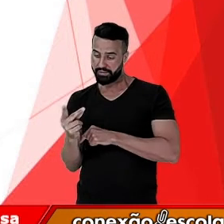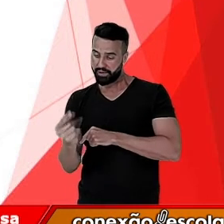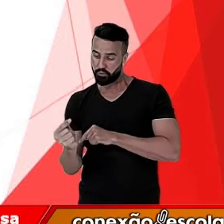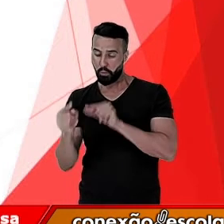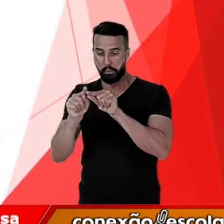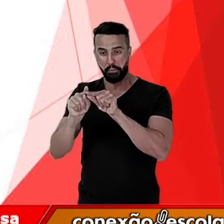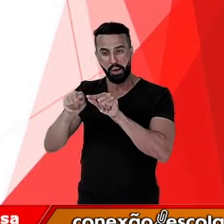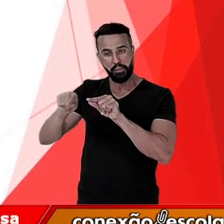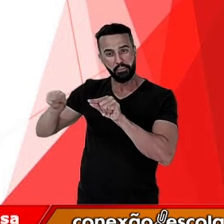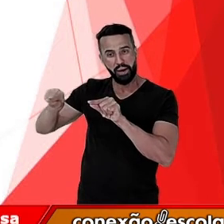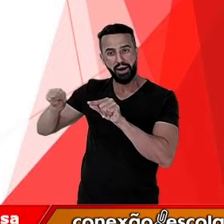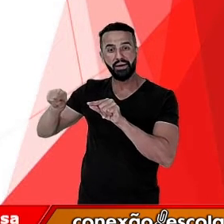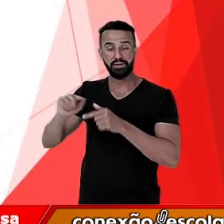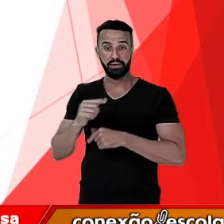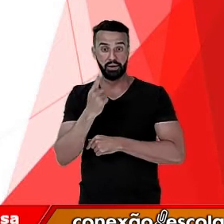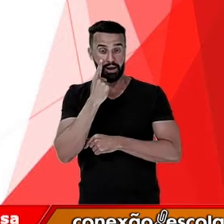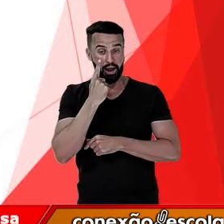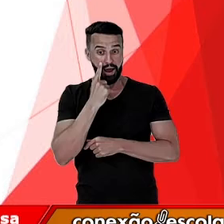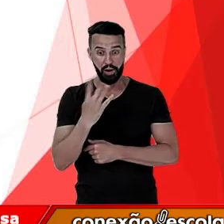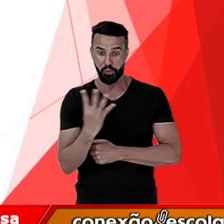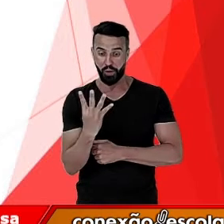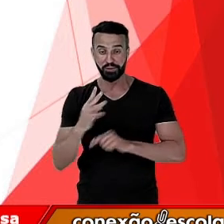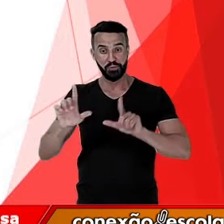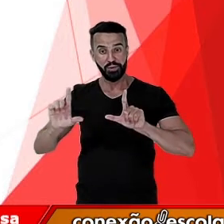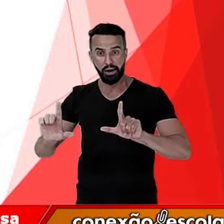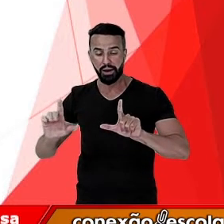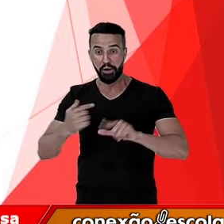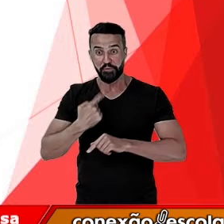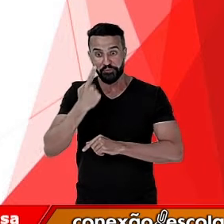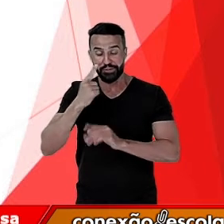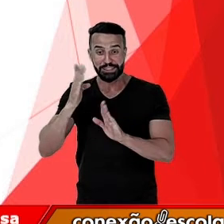no quarto quadrinho, nós descobrimos qual é a ideia.